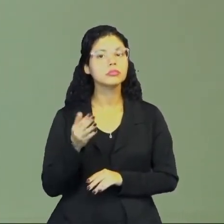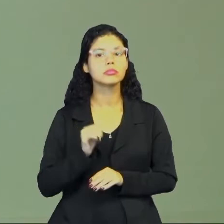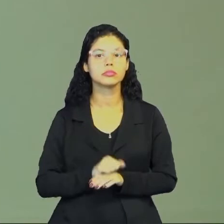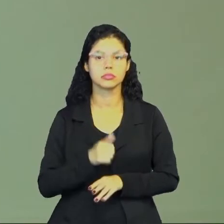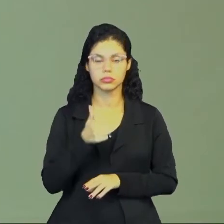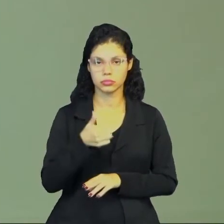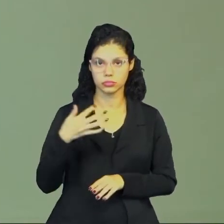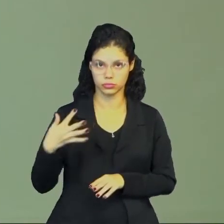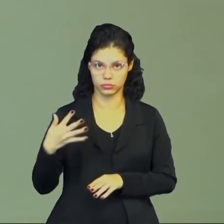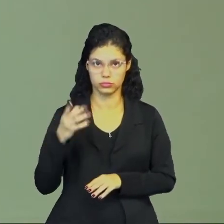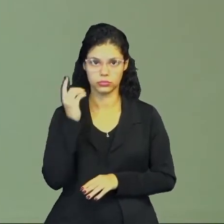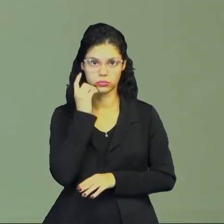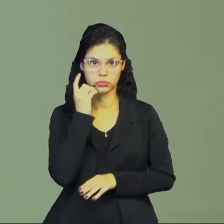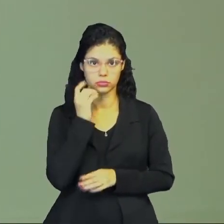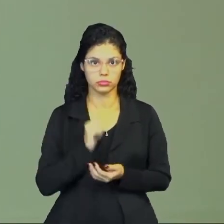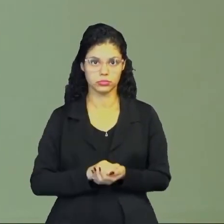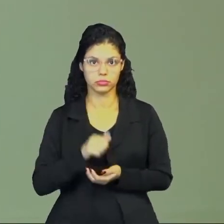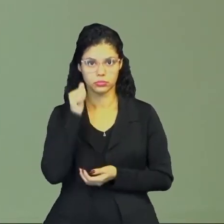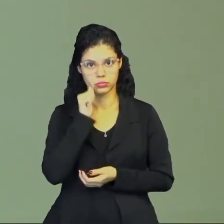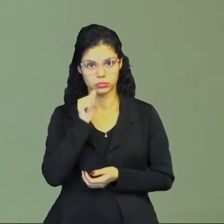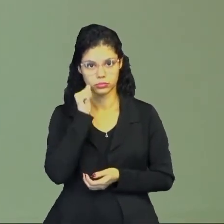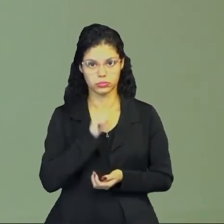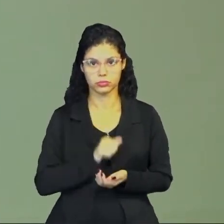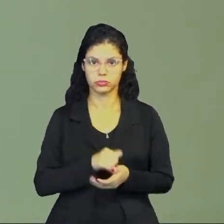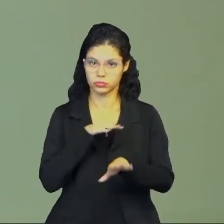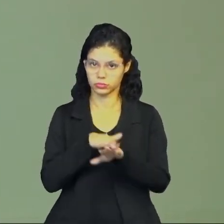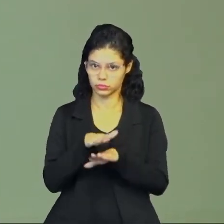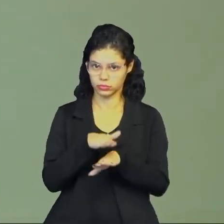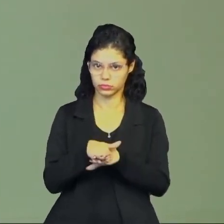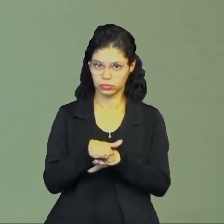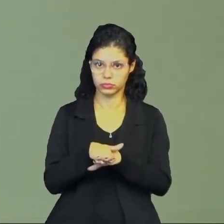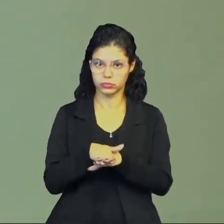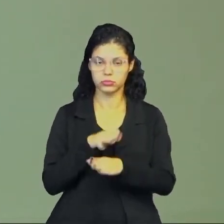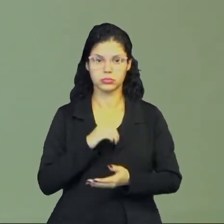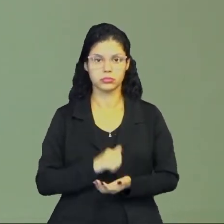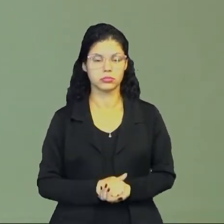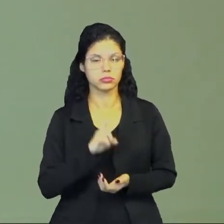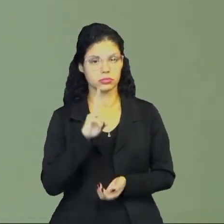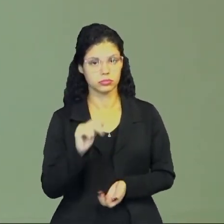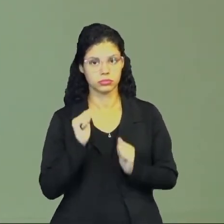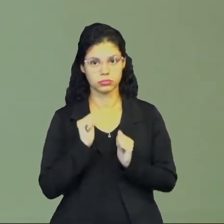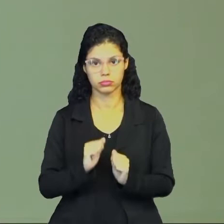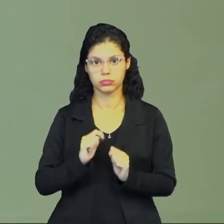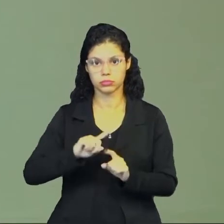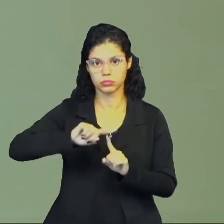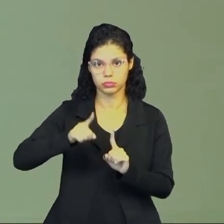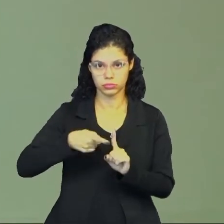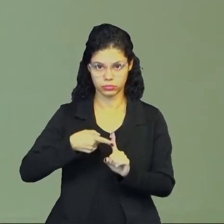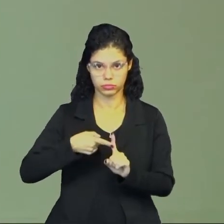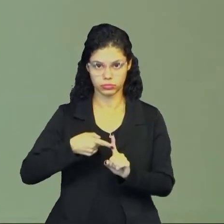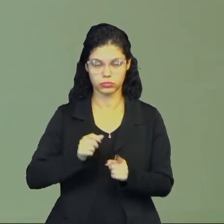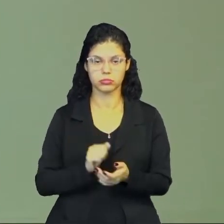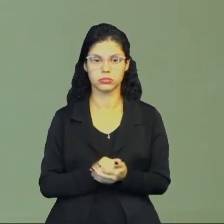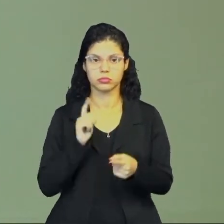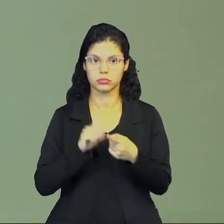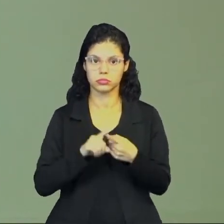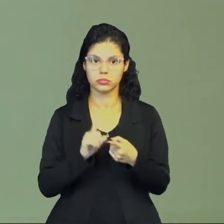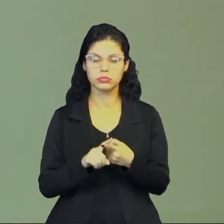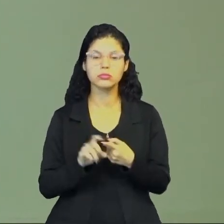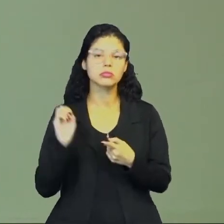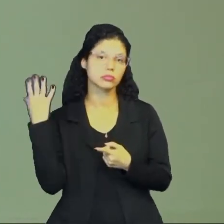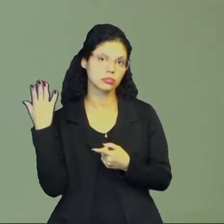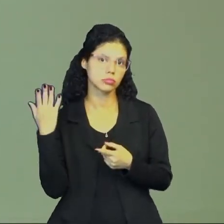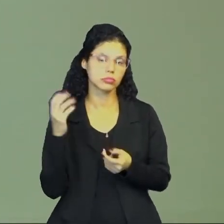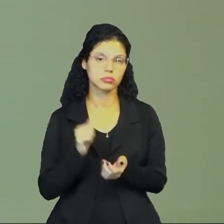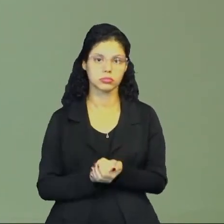14º dia, né, a mulher ela vir ter as relações sexuais, ela pode, então, engravidar, porque nesse caso ela